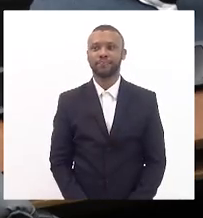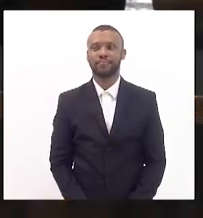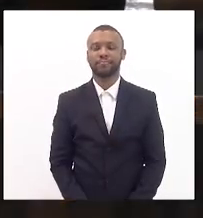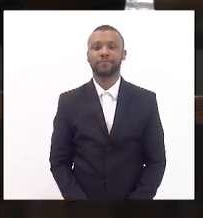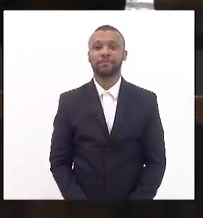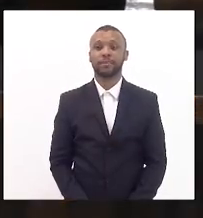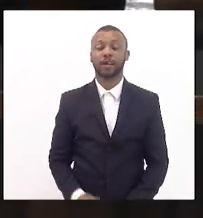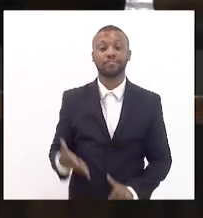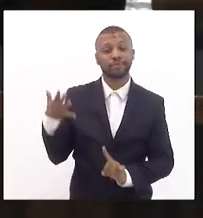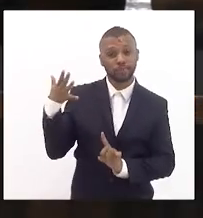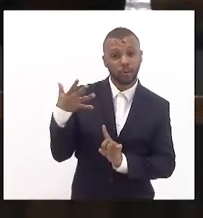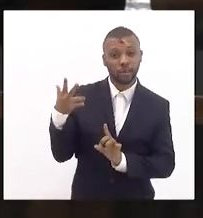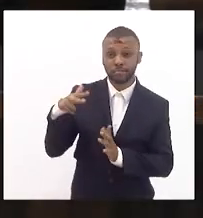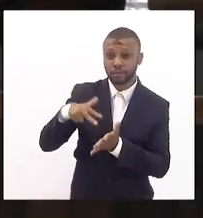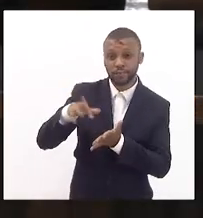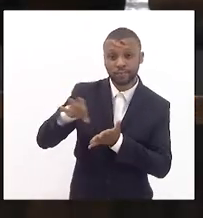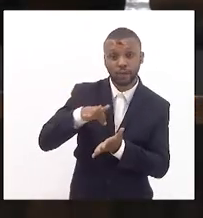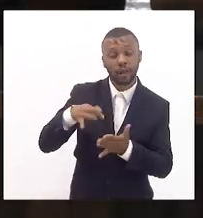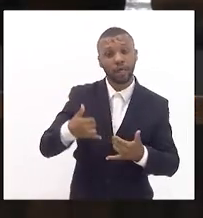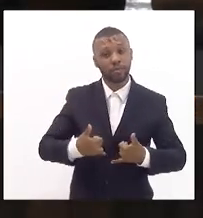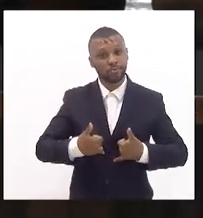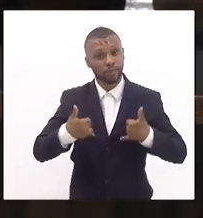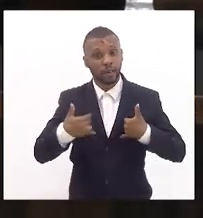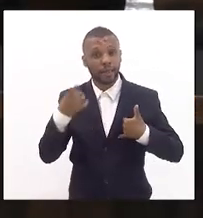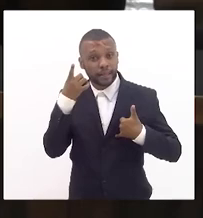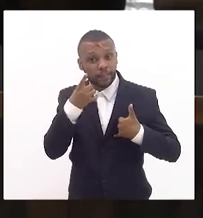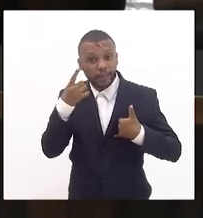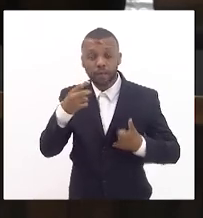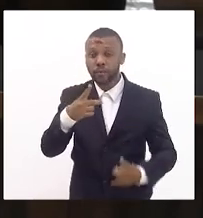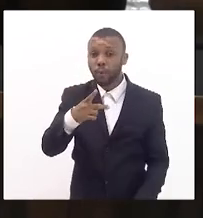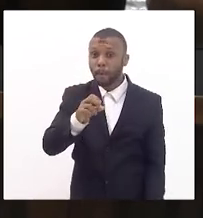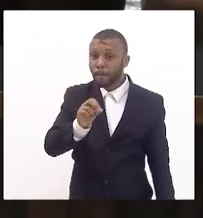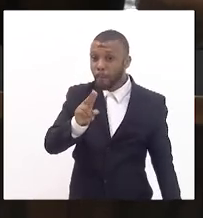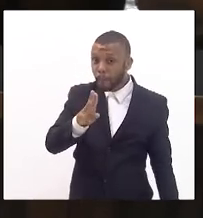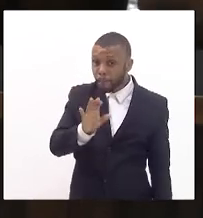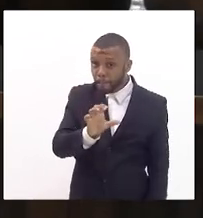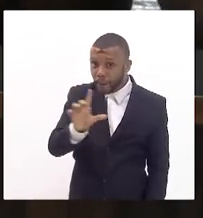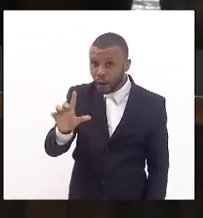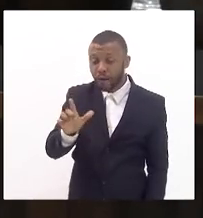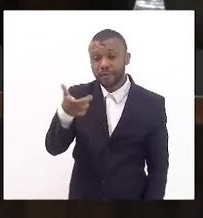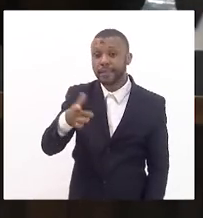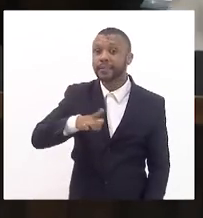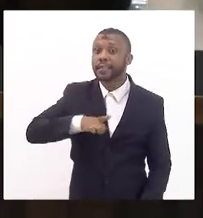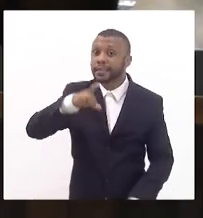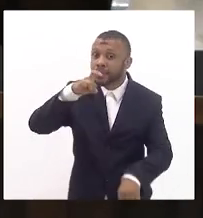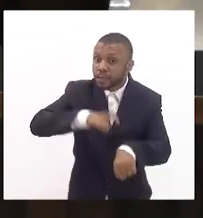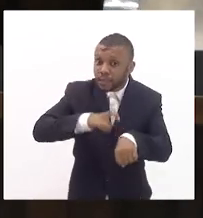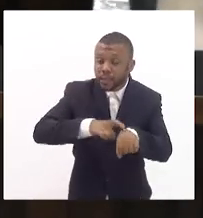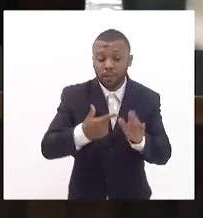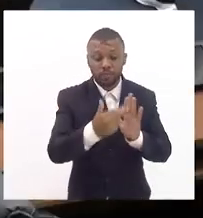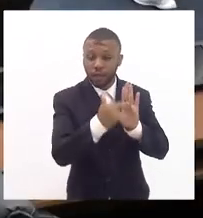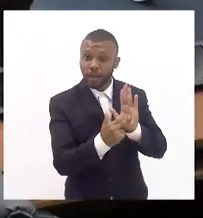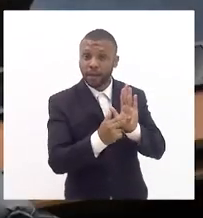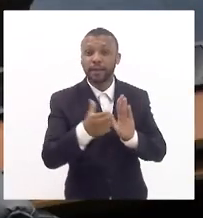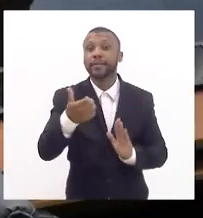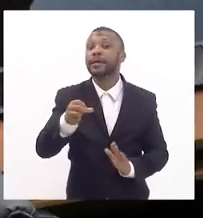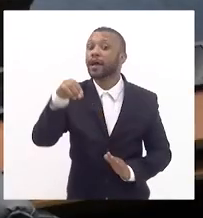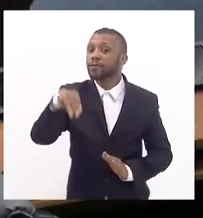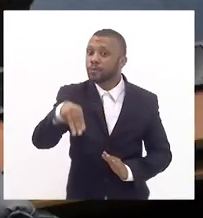Próximo orador inscrito é o nobre deputado Pobel. Vossa Excelência dispõe de 10 minutos no tempo regimental.